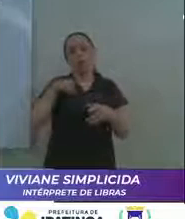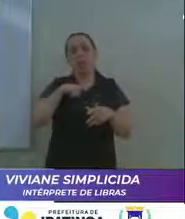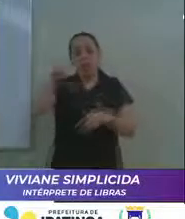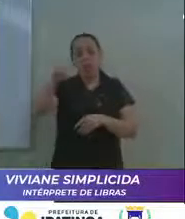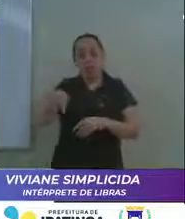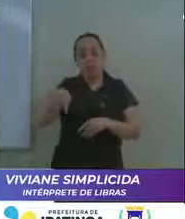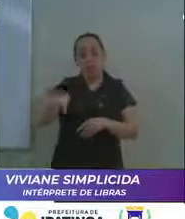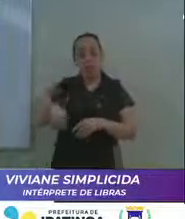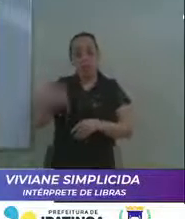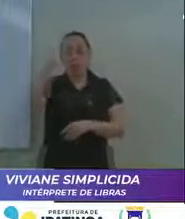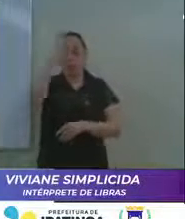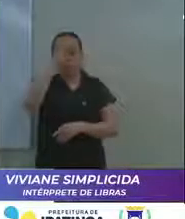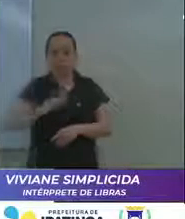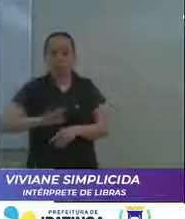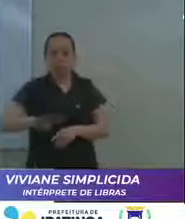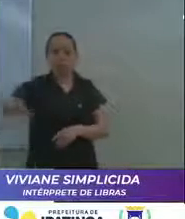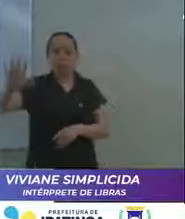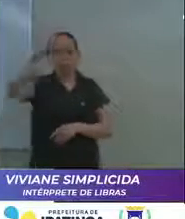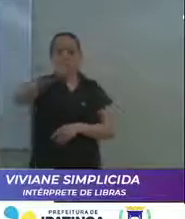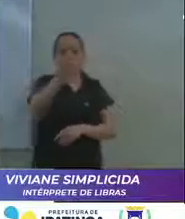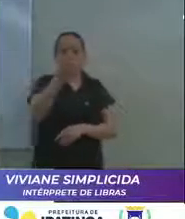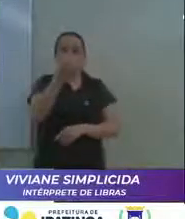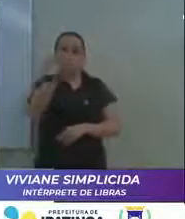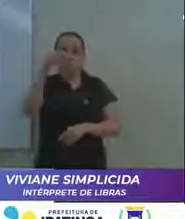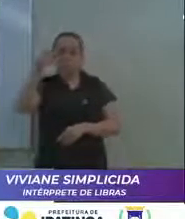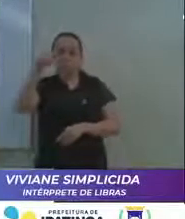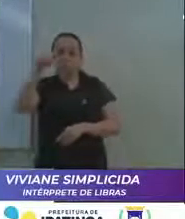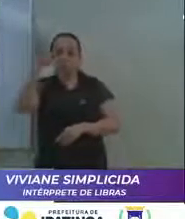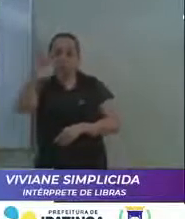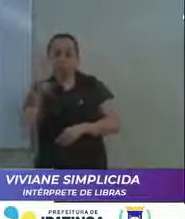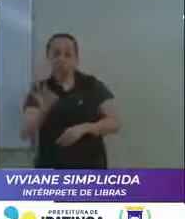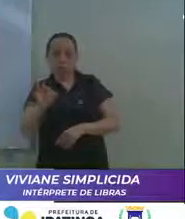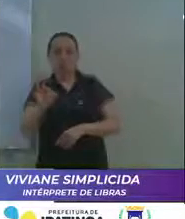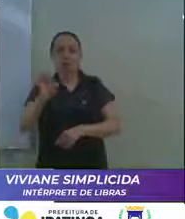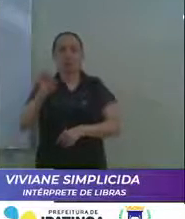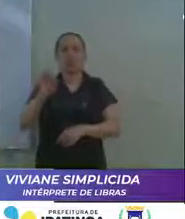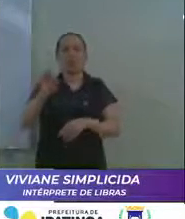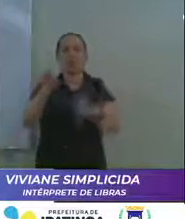é que 66,7% dos professores, eles já